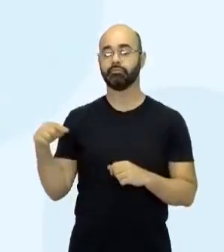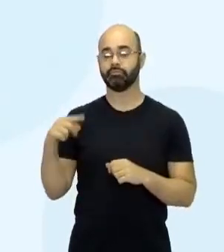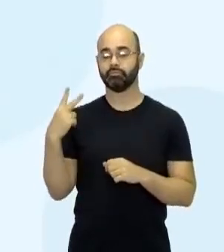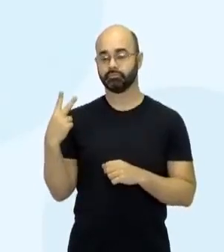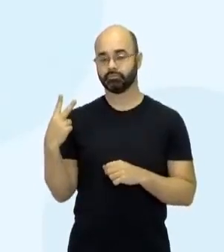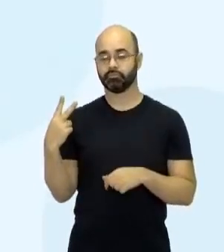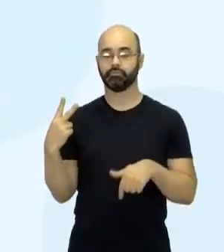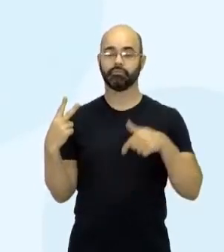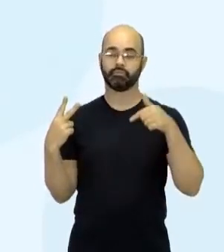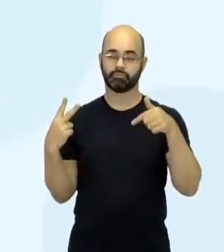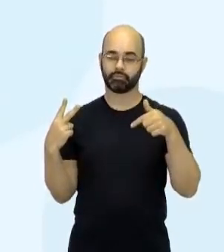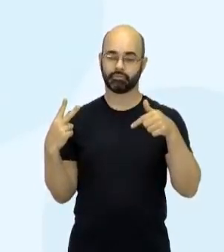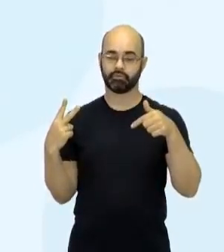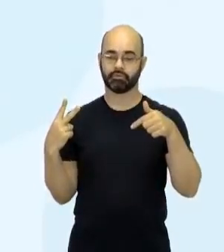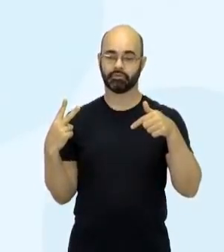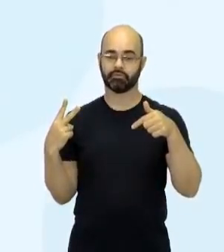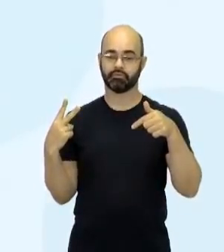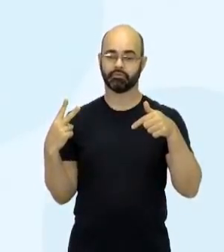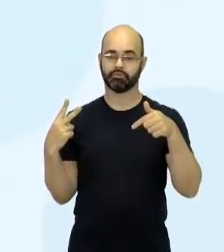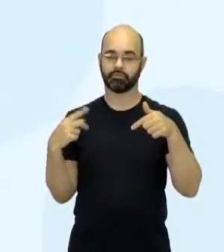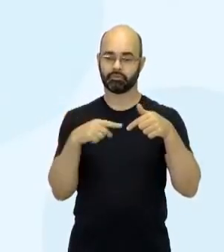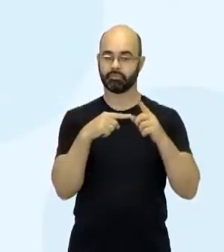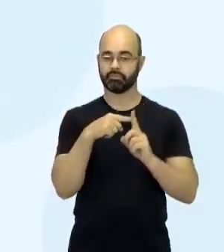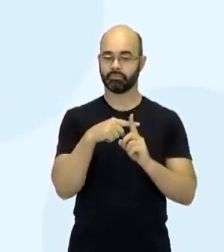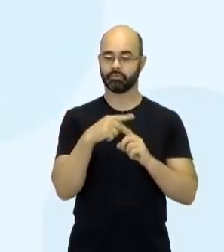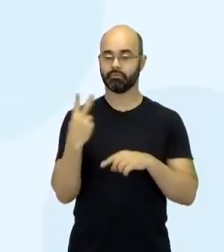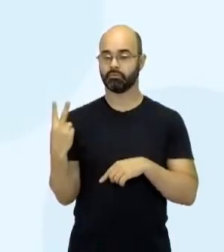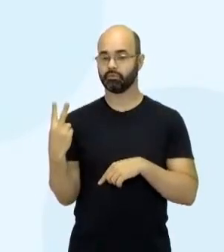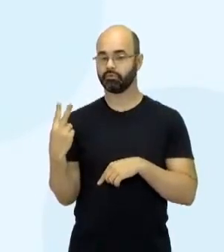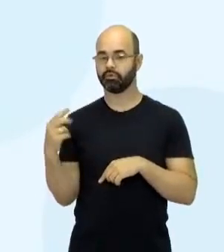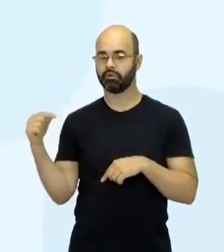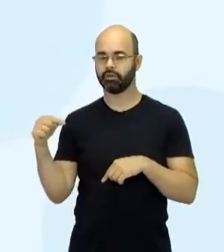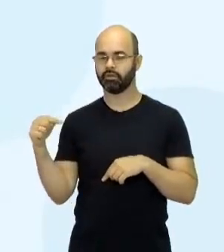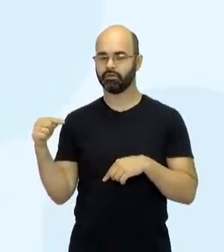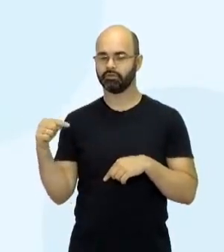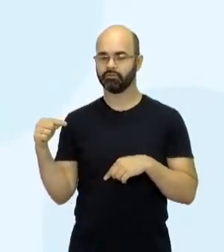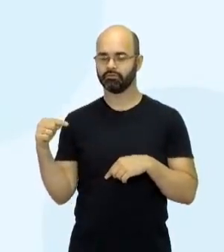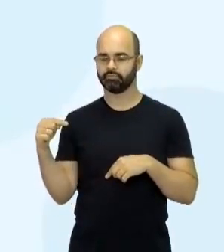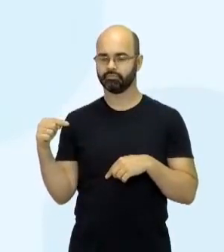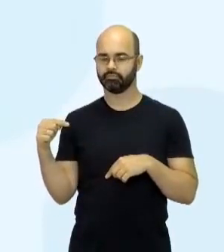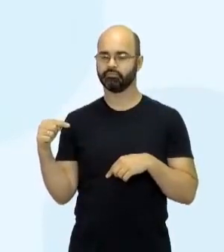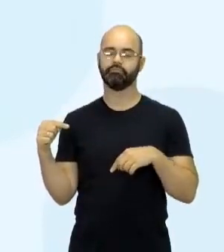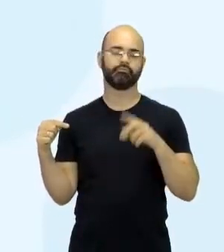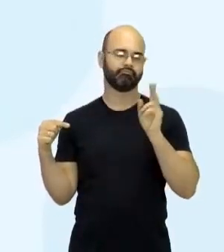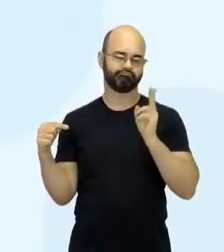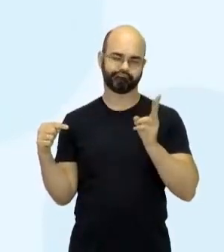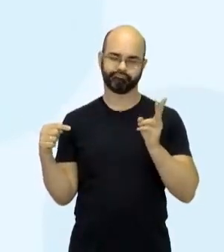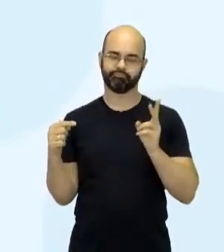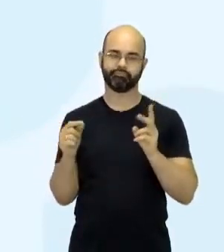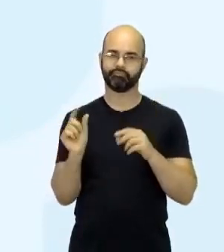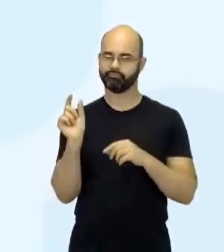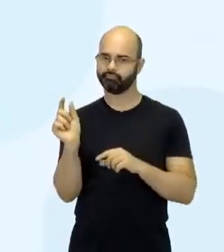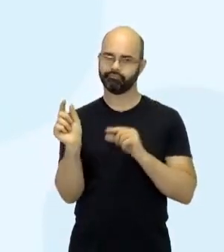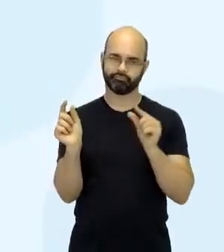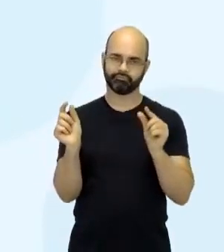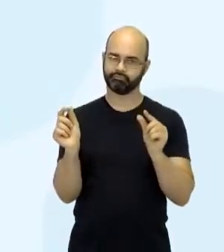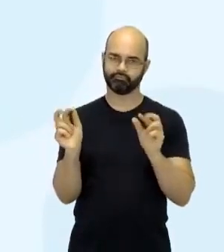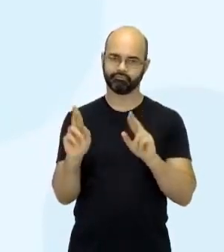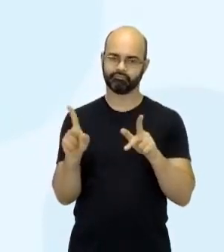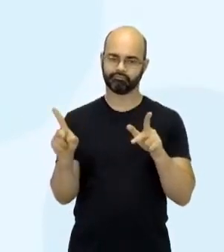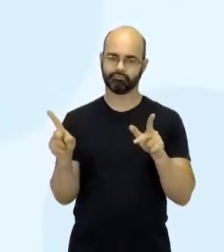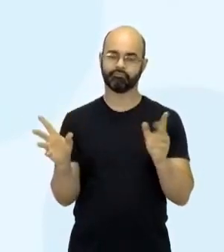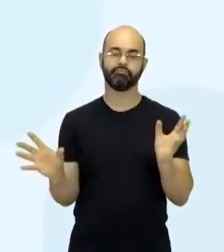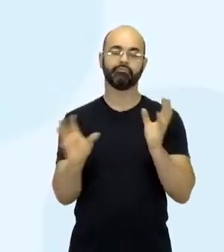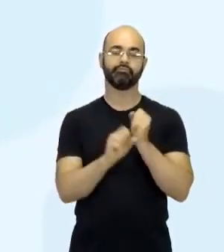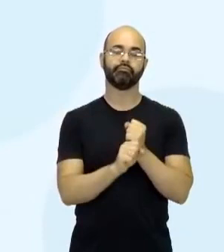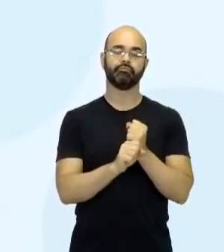negativo e o 7 positivo. Então, o 7 aqui, ó, ele é positivo. De novo, ó, sinais diferentes. Então,